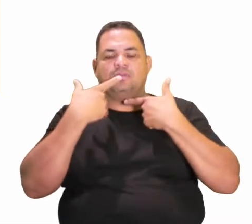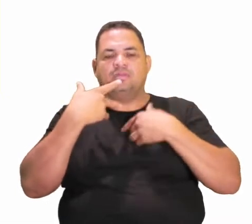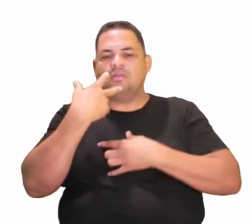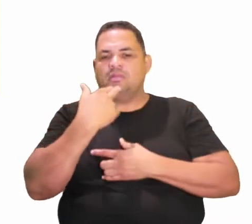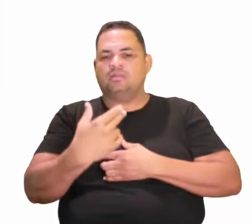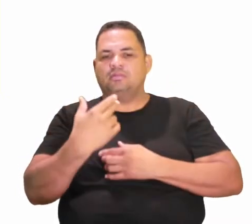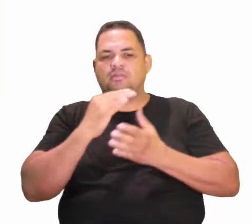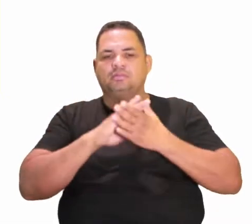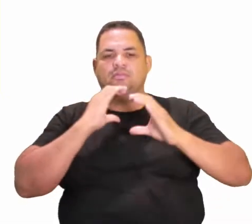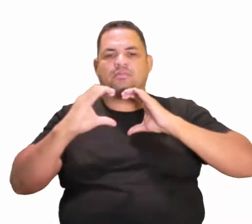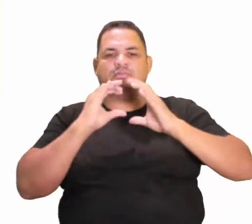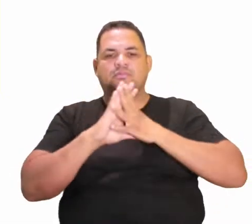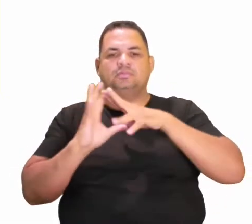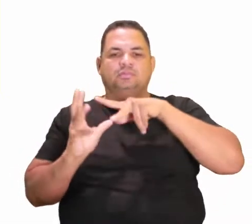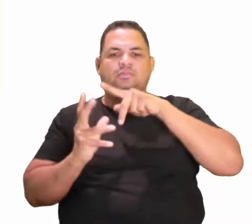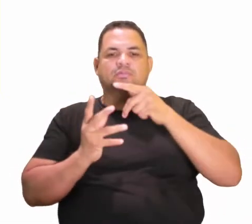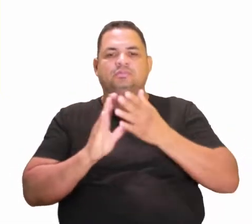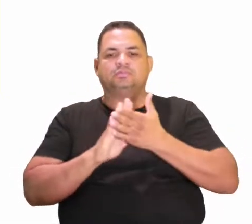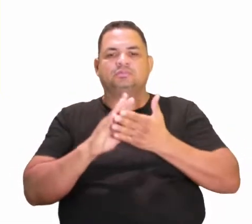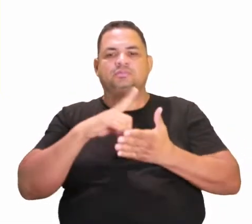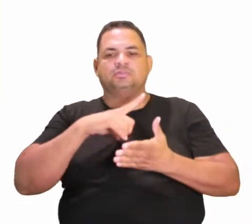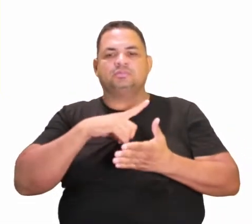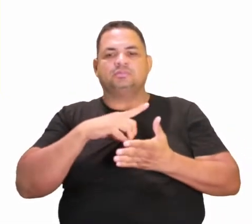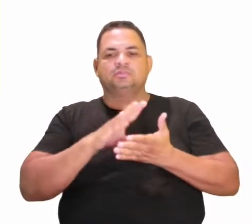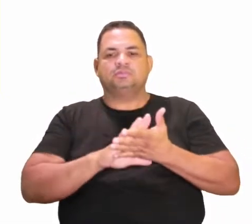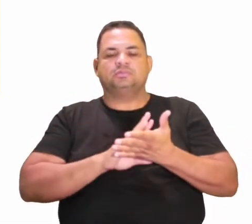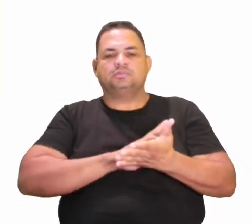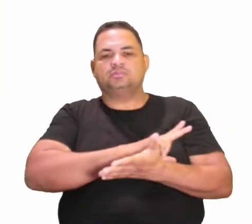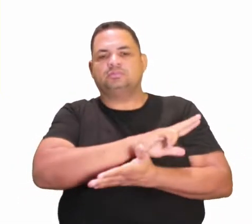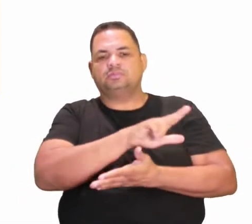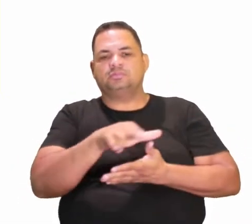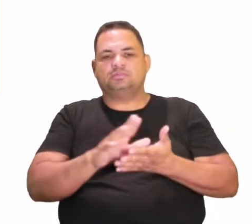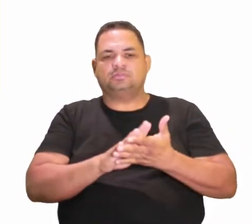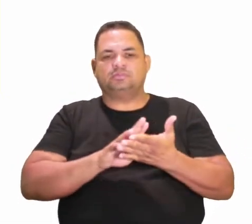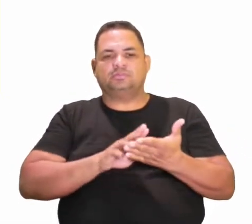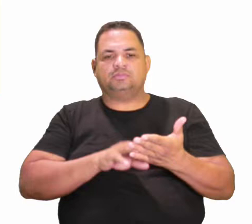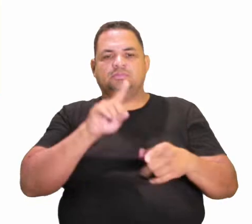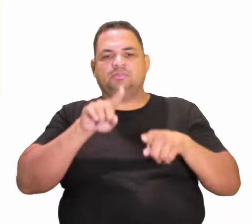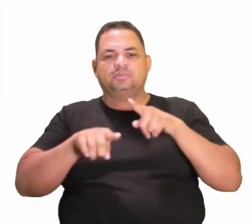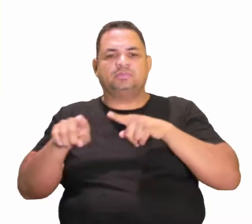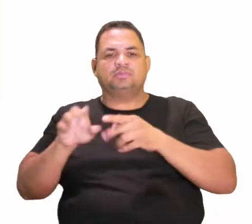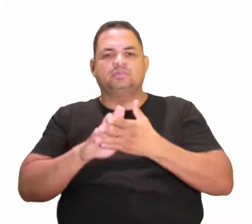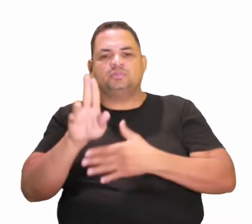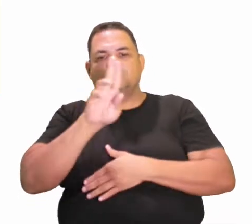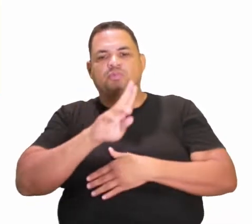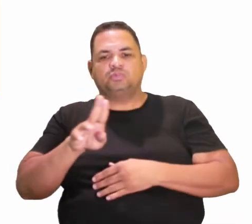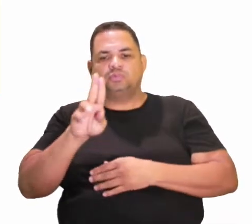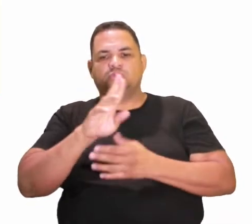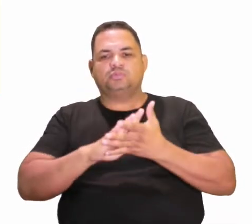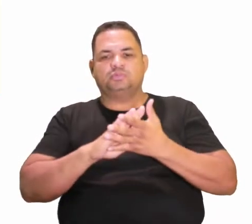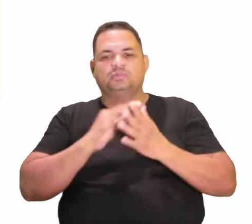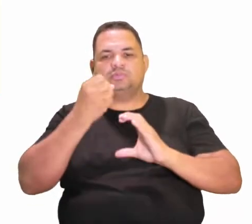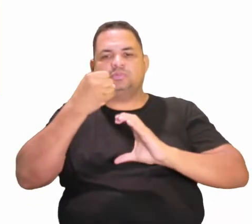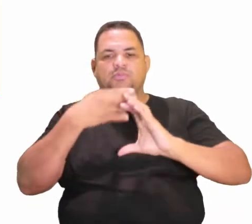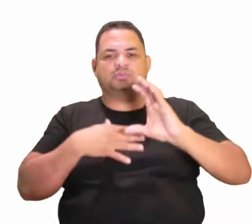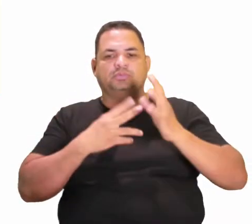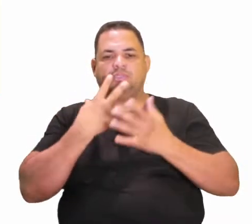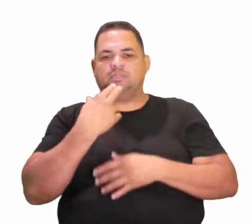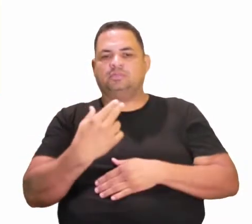a multiplicidade e variedade de usos, usuários e funções dessa língua no mundo